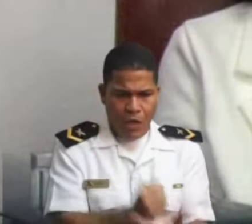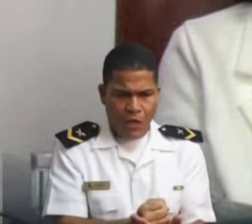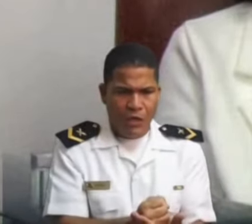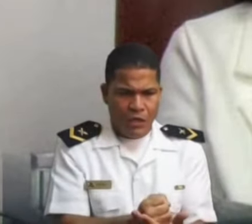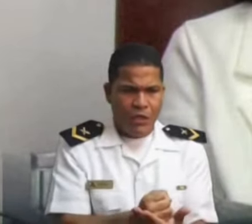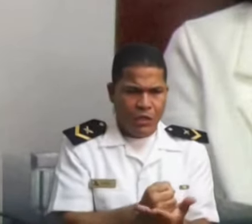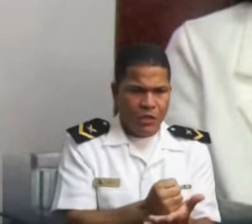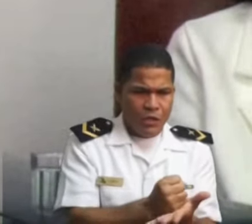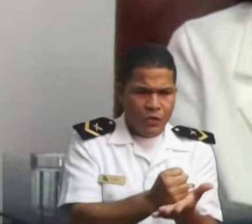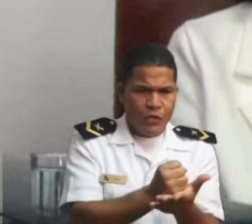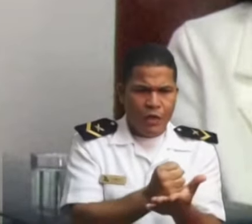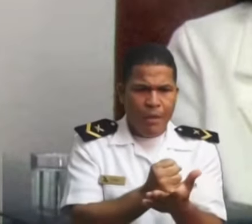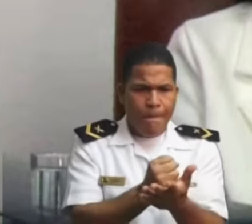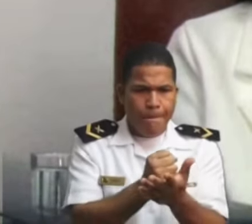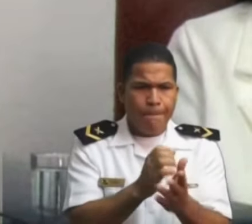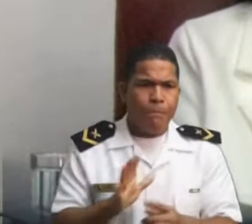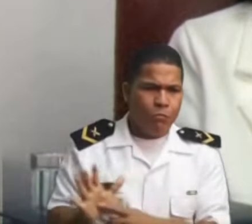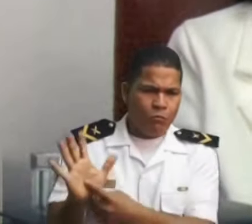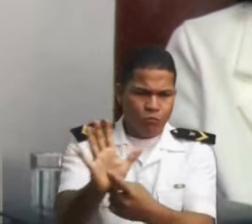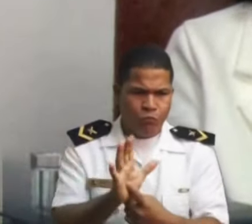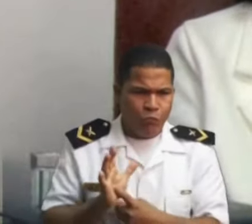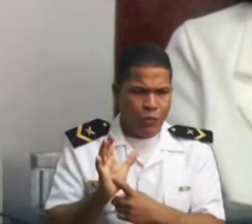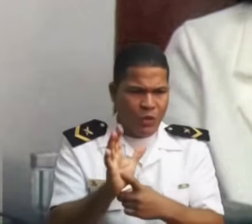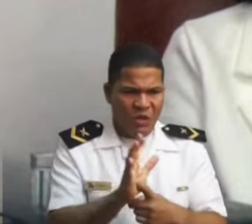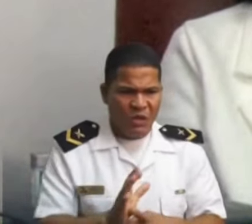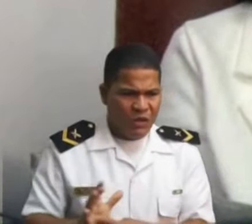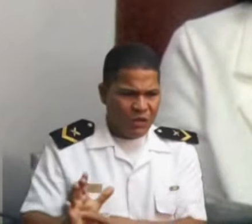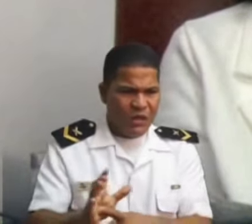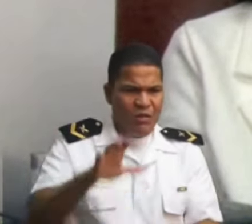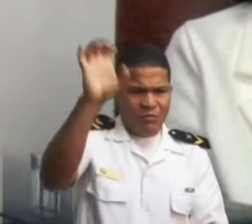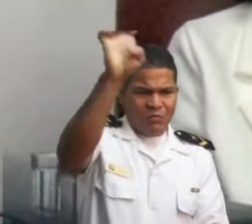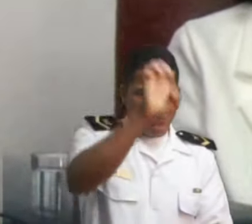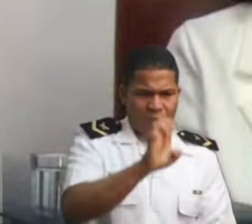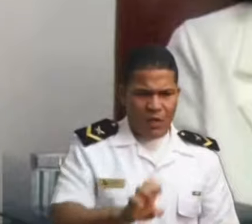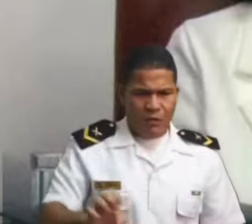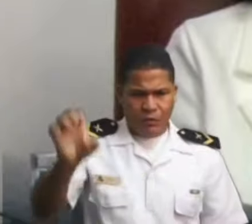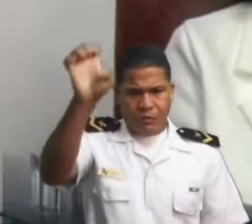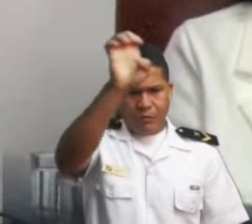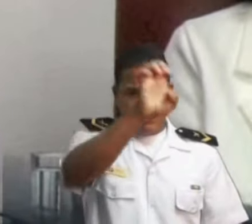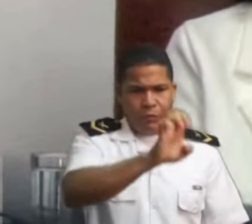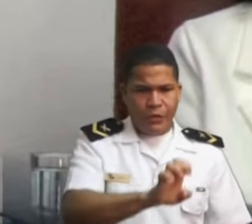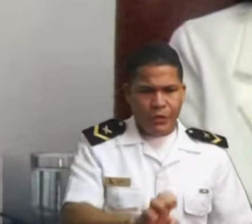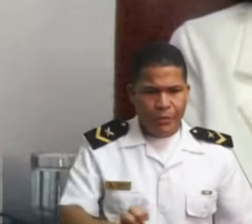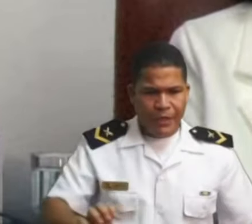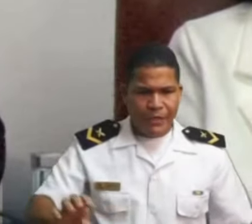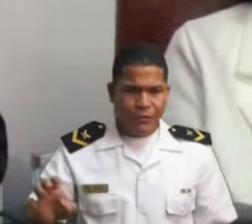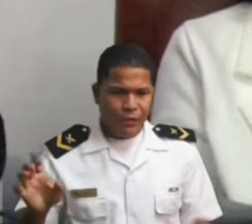estabelece as competências legais, balizando o funcionamento desta corte.